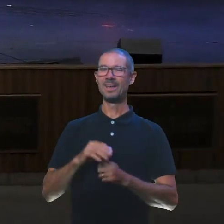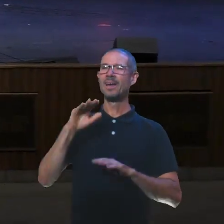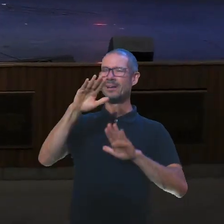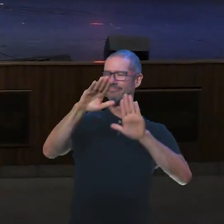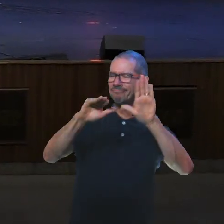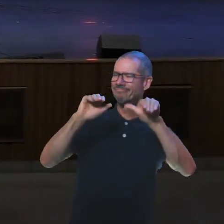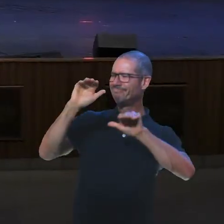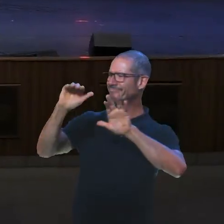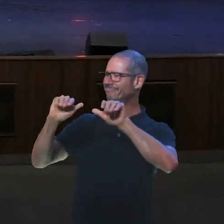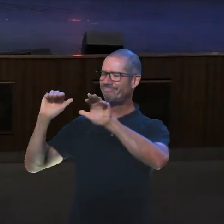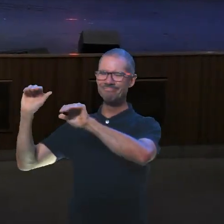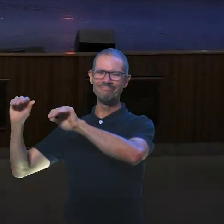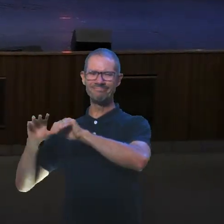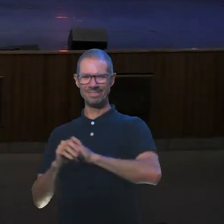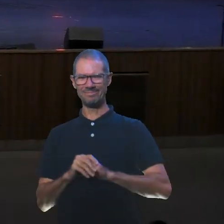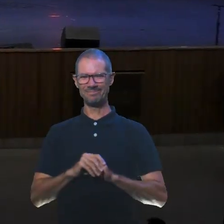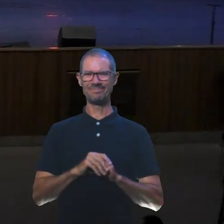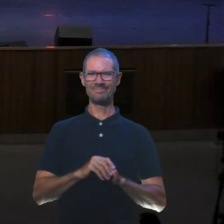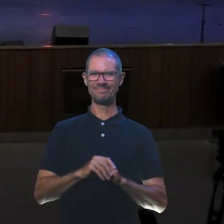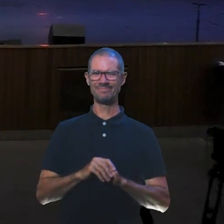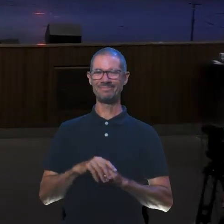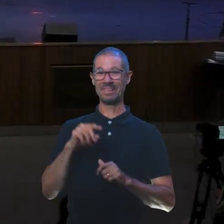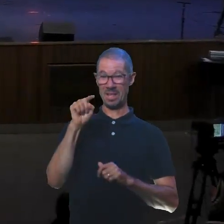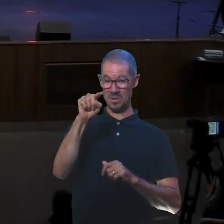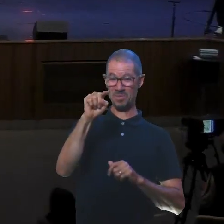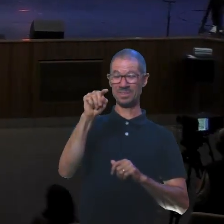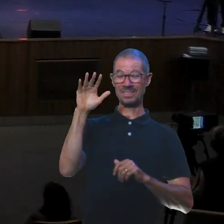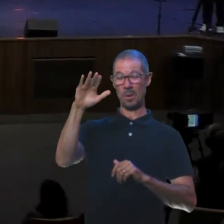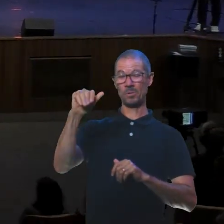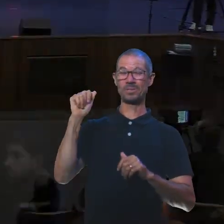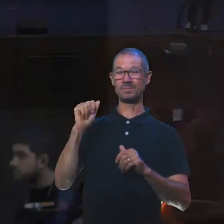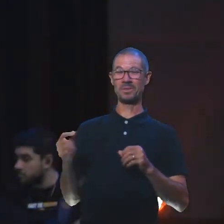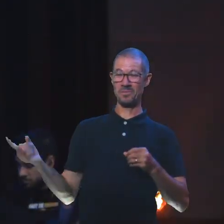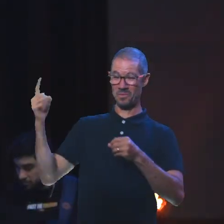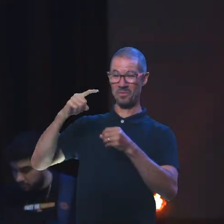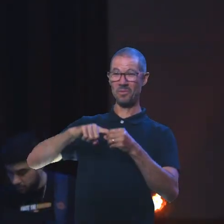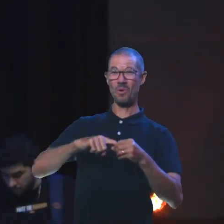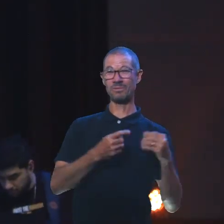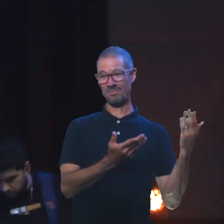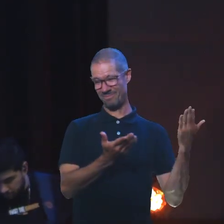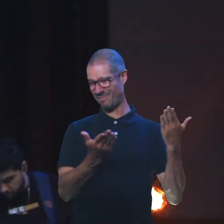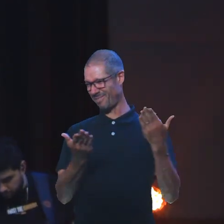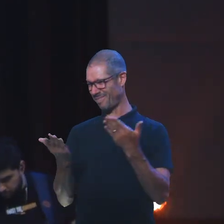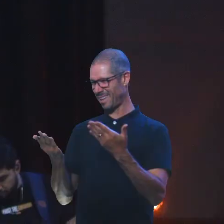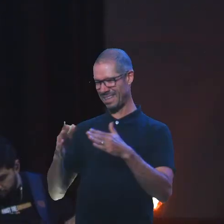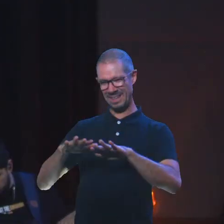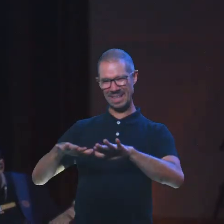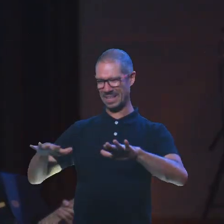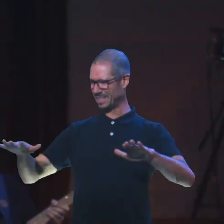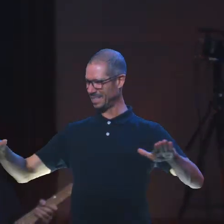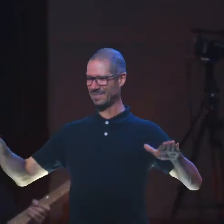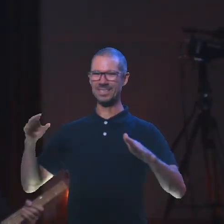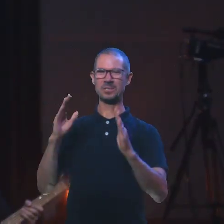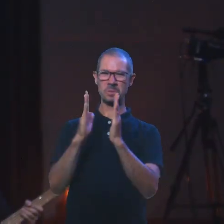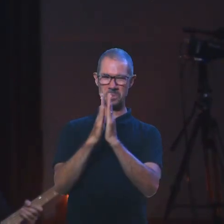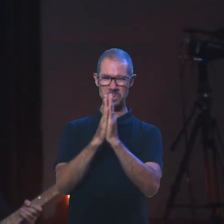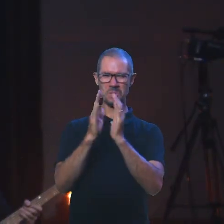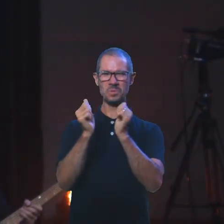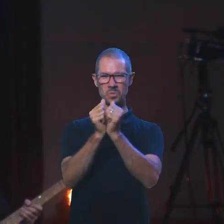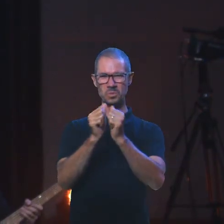chamando. É você que eu estou chamando. Volta, vem para cá. Vem aqui na frente. Quero orar com